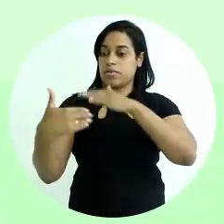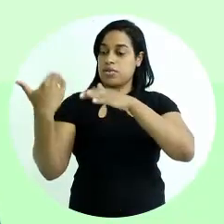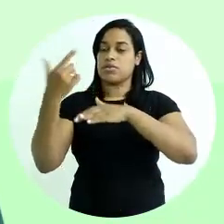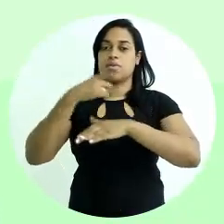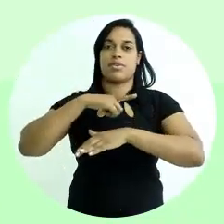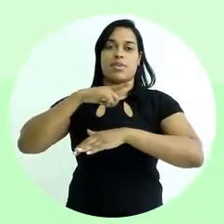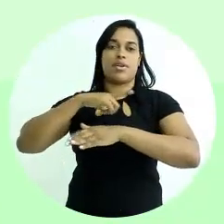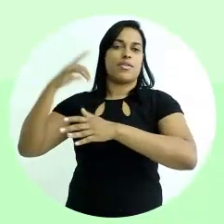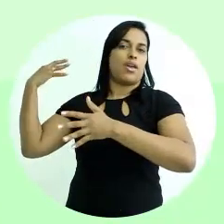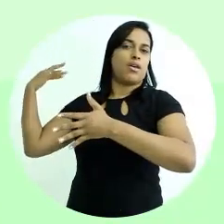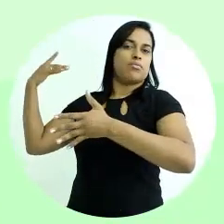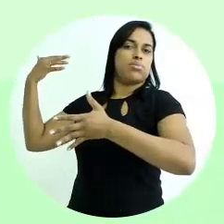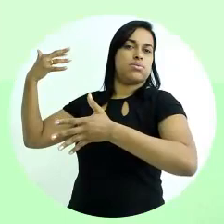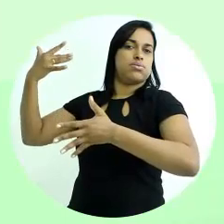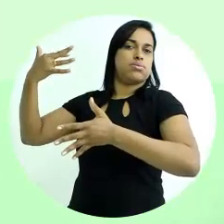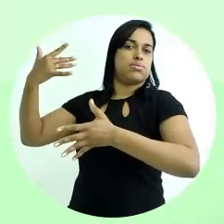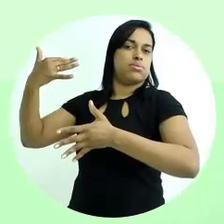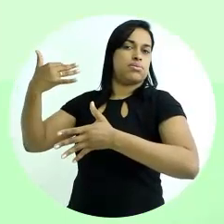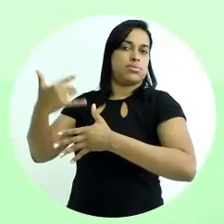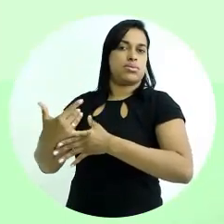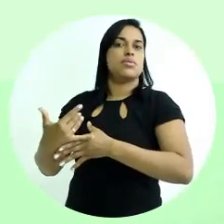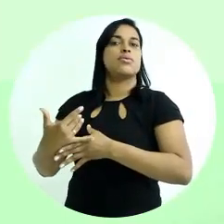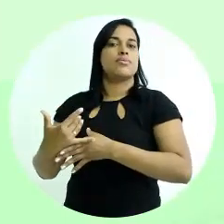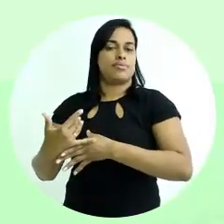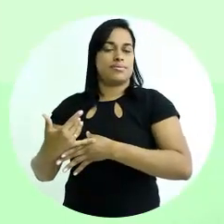evolução que houve do